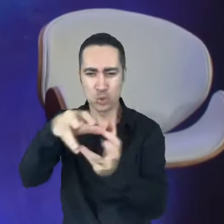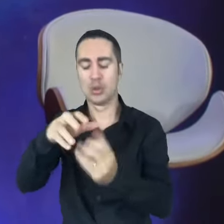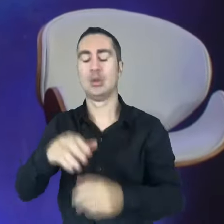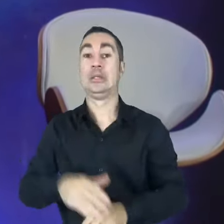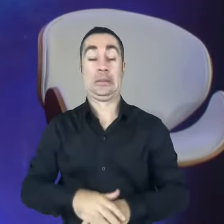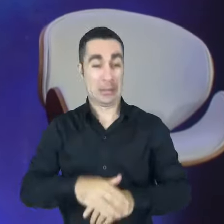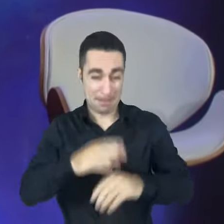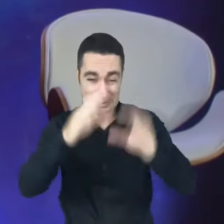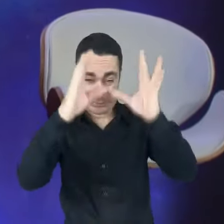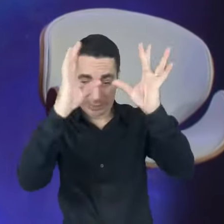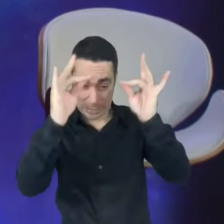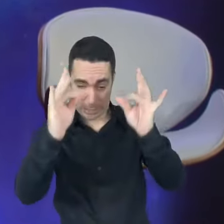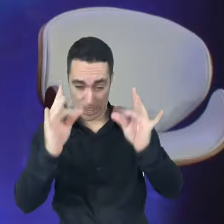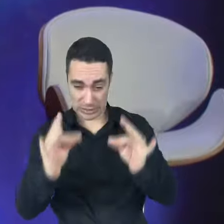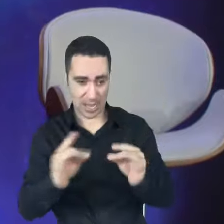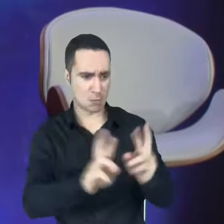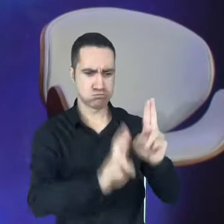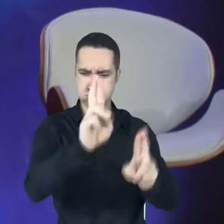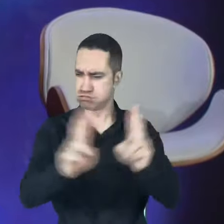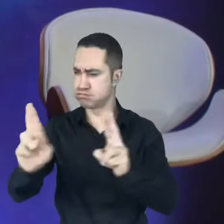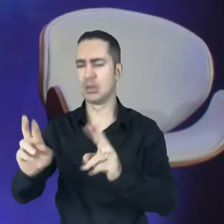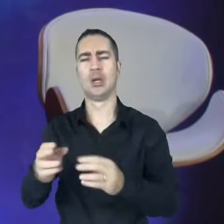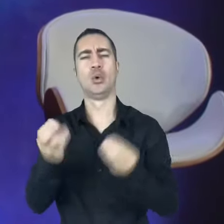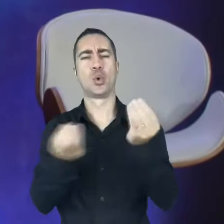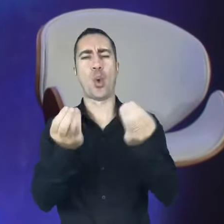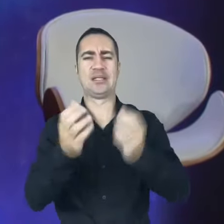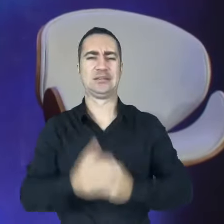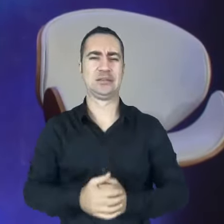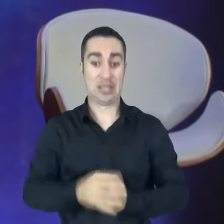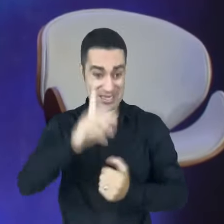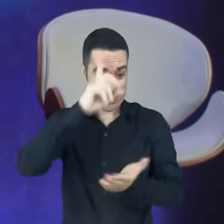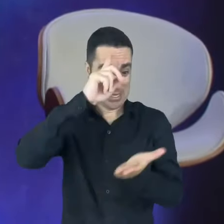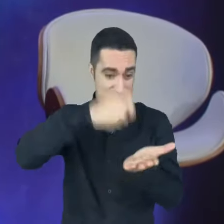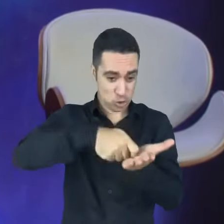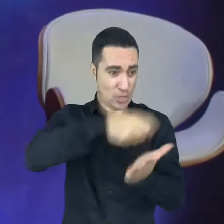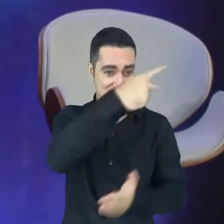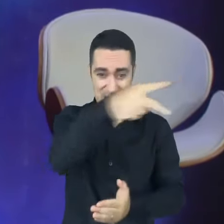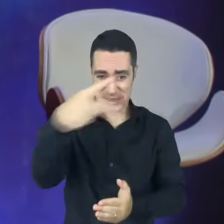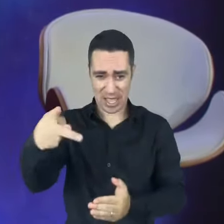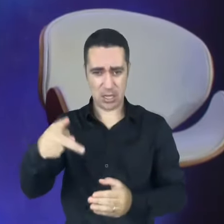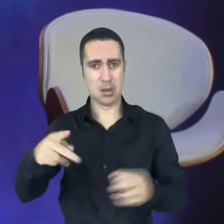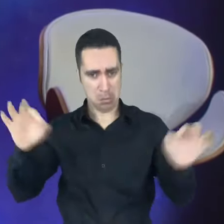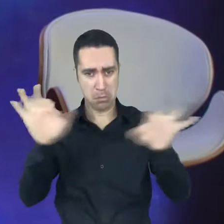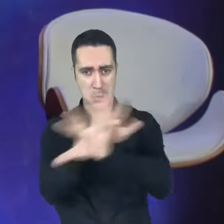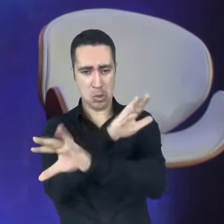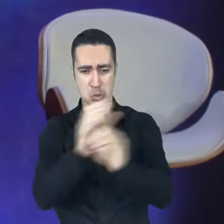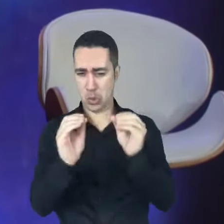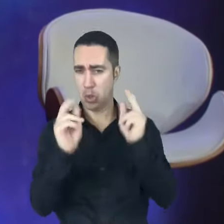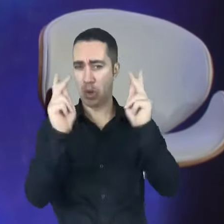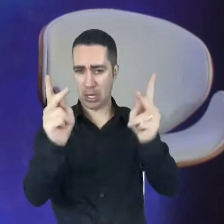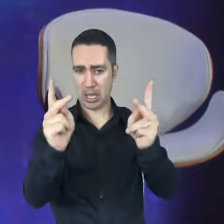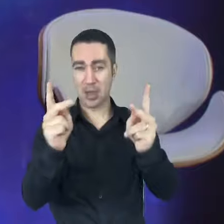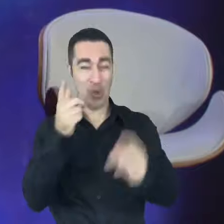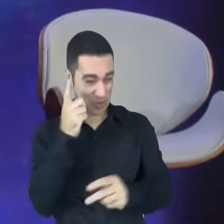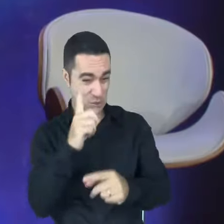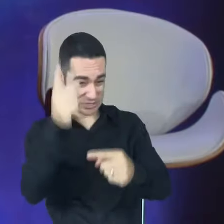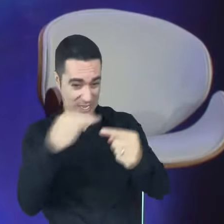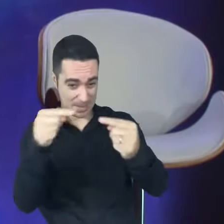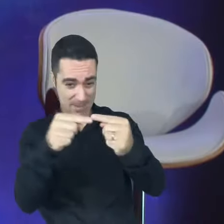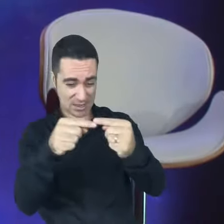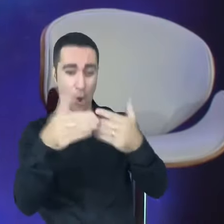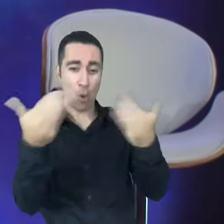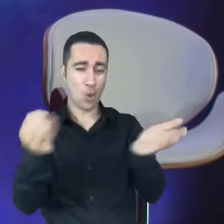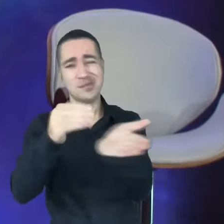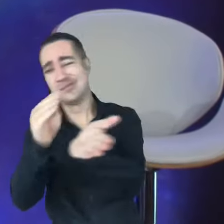seus stakeholders. Será que as decisões foram suficientes para atingir nossas metas? Esse é o tema da